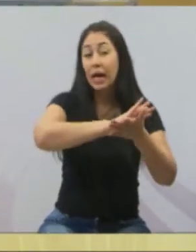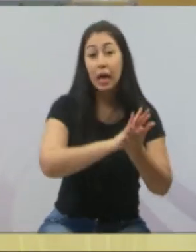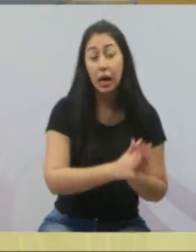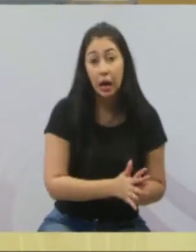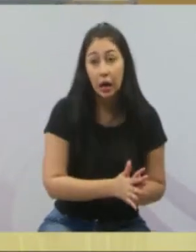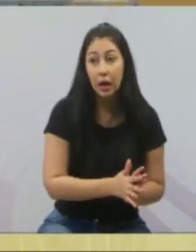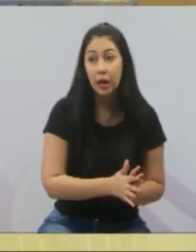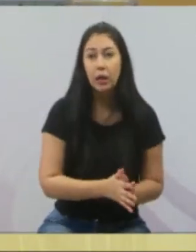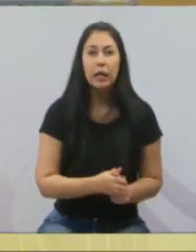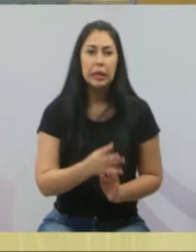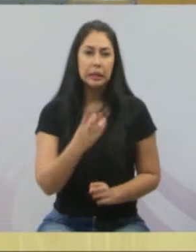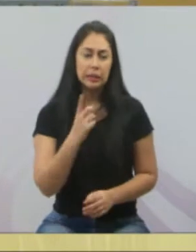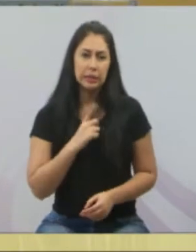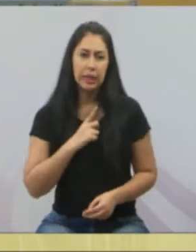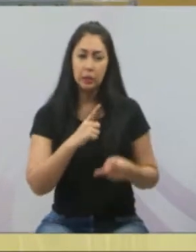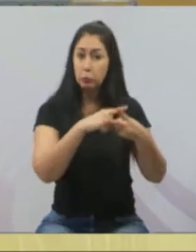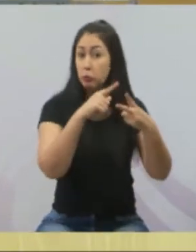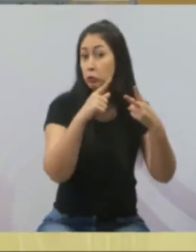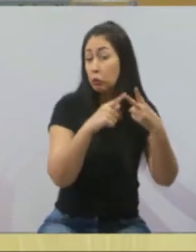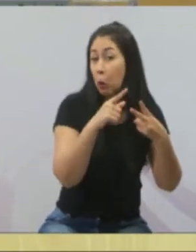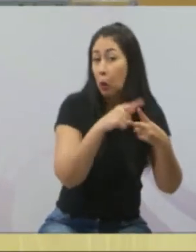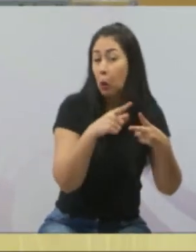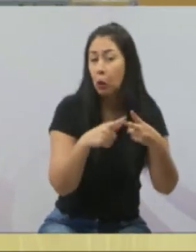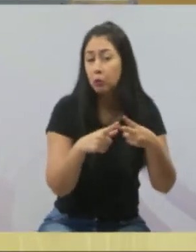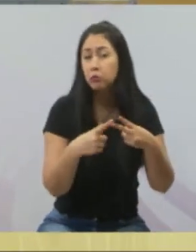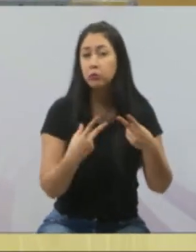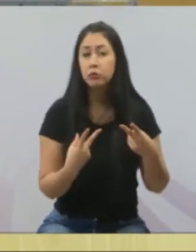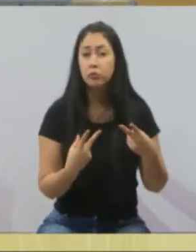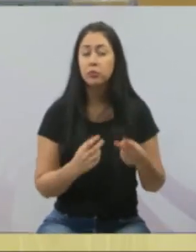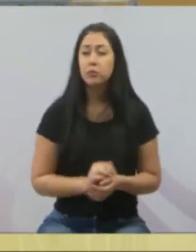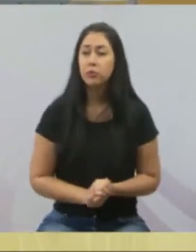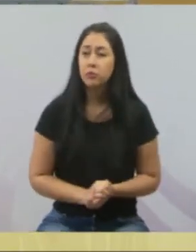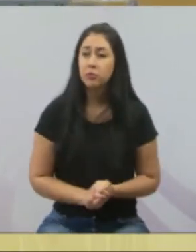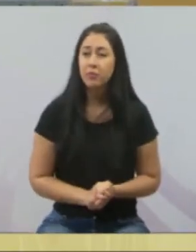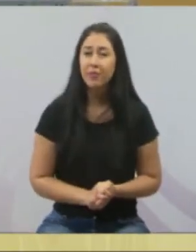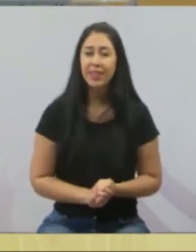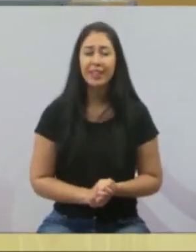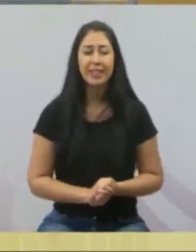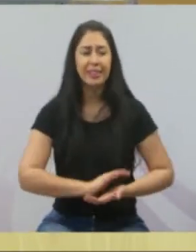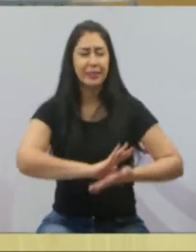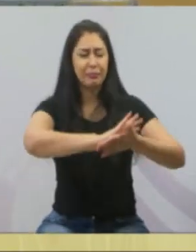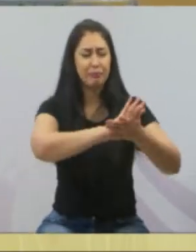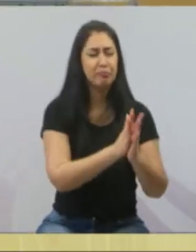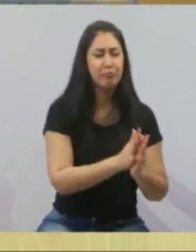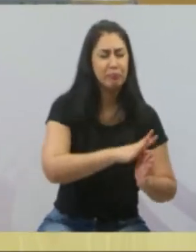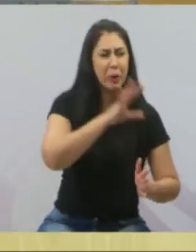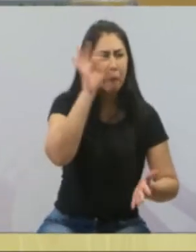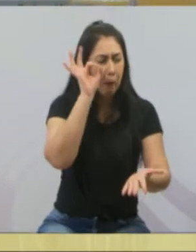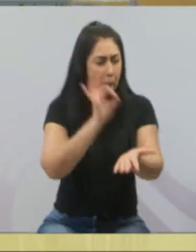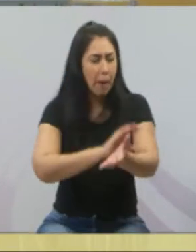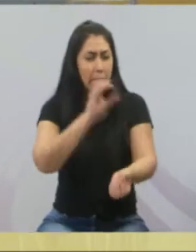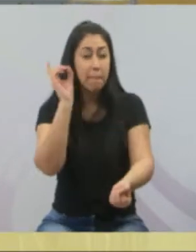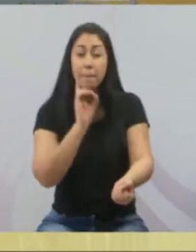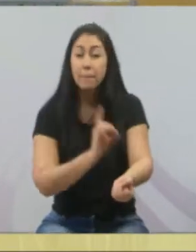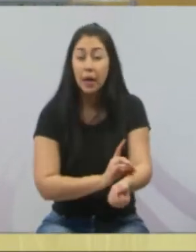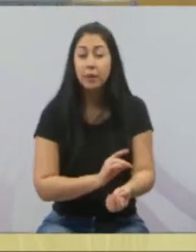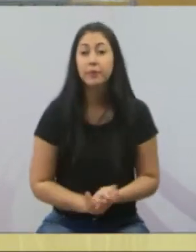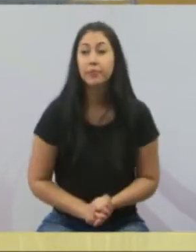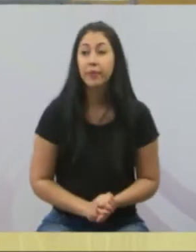os partidos aqui, fazer uma ação mais incisiva junto aos deputados, para que o consignado, não